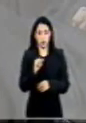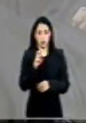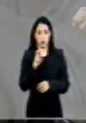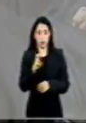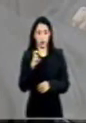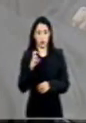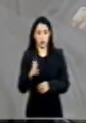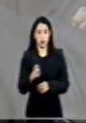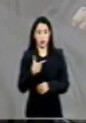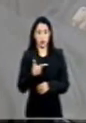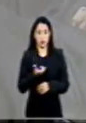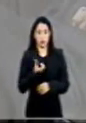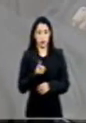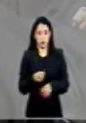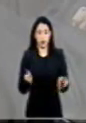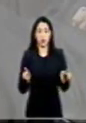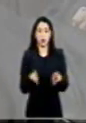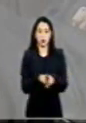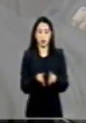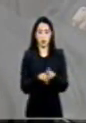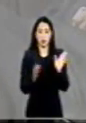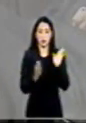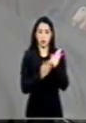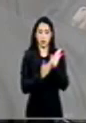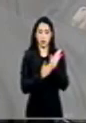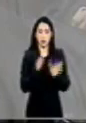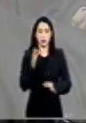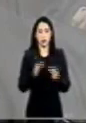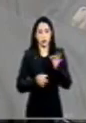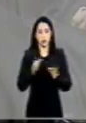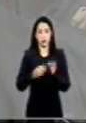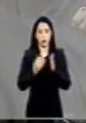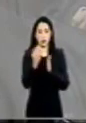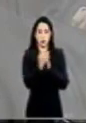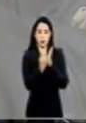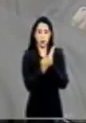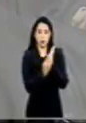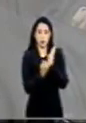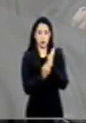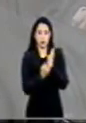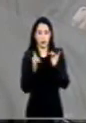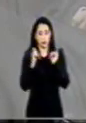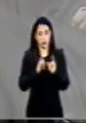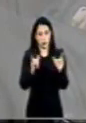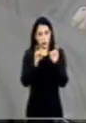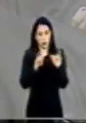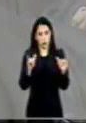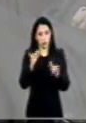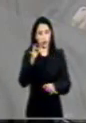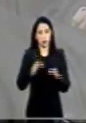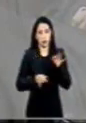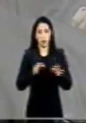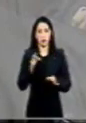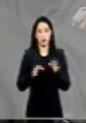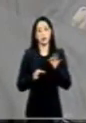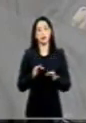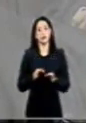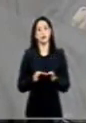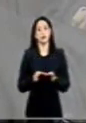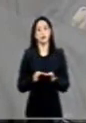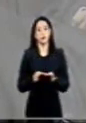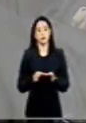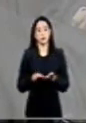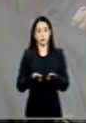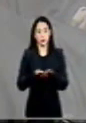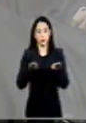5526, que também está na pauta para julgamento em lista em relação aos embargos de declaração ajuizados pela mesa do